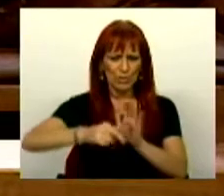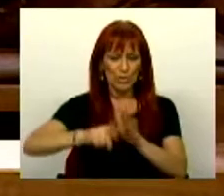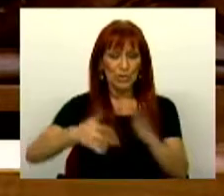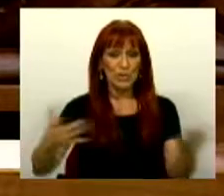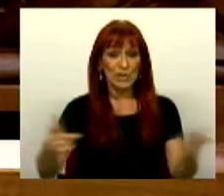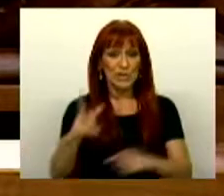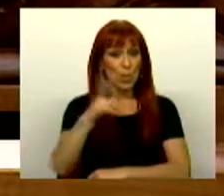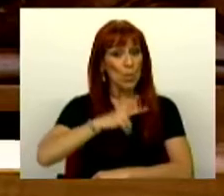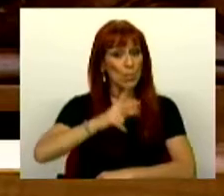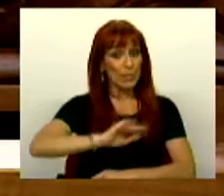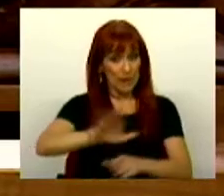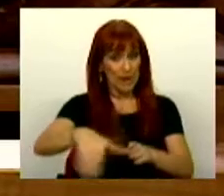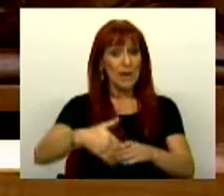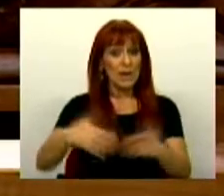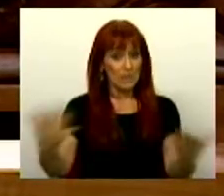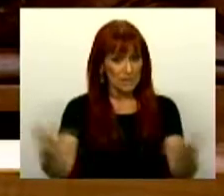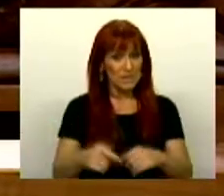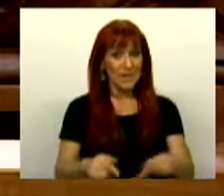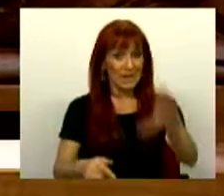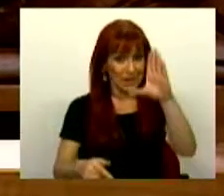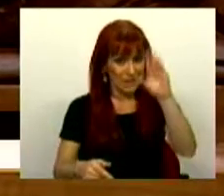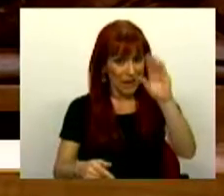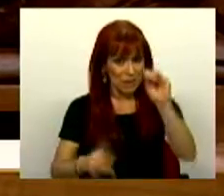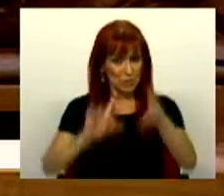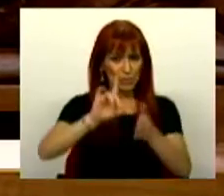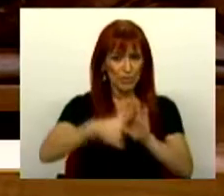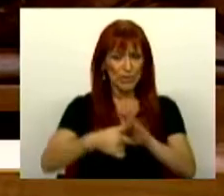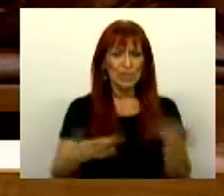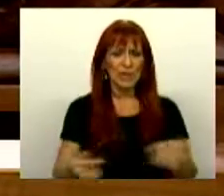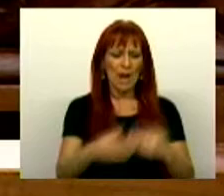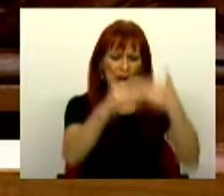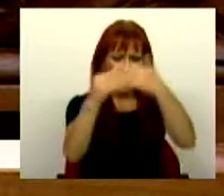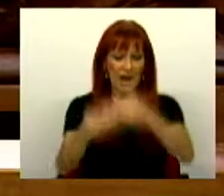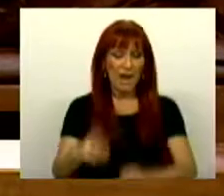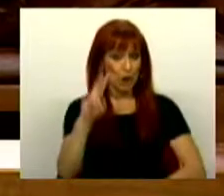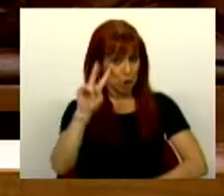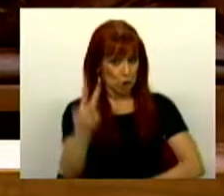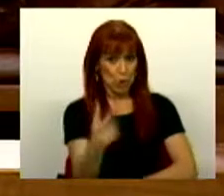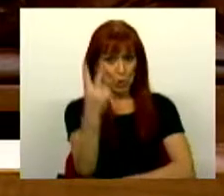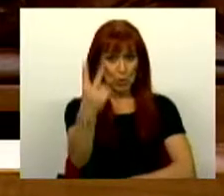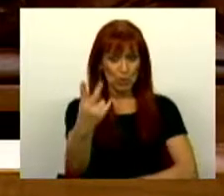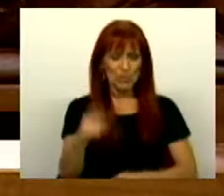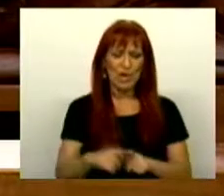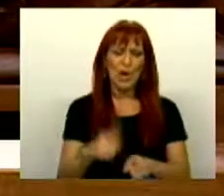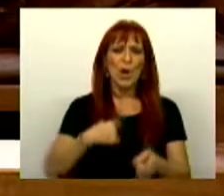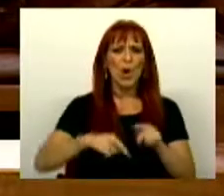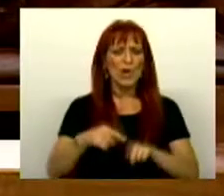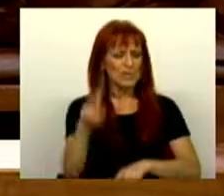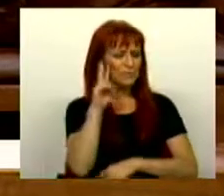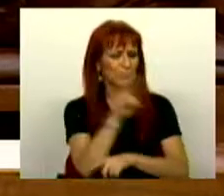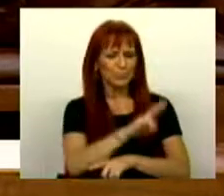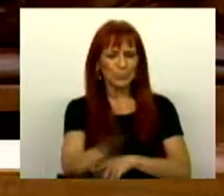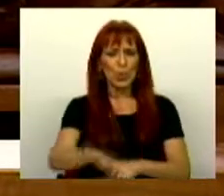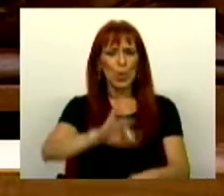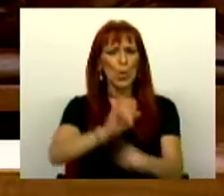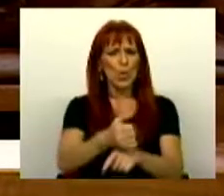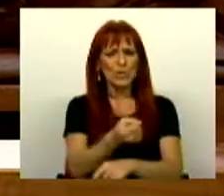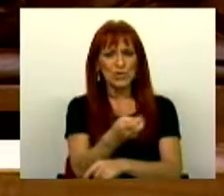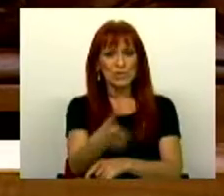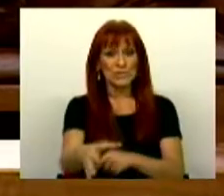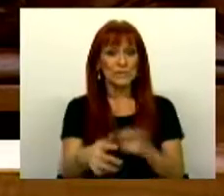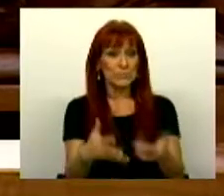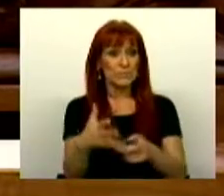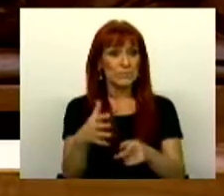que Portugal participa em 10 projetos, lidera dois deles e somos observadores em outros 15